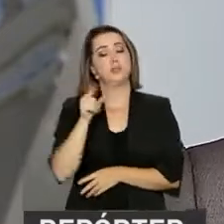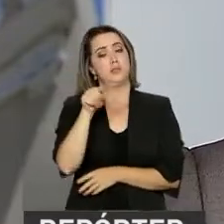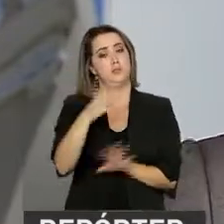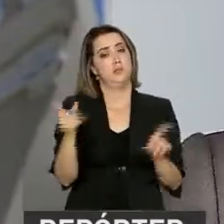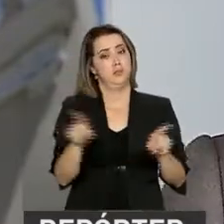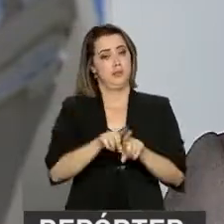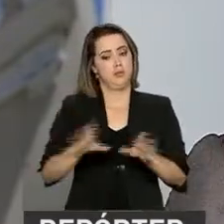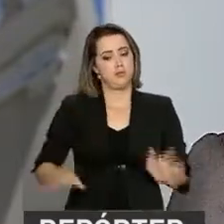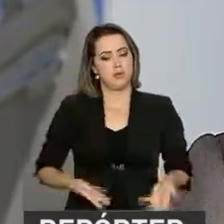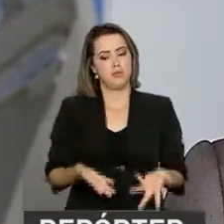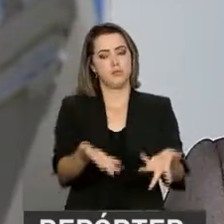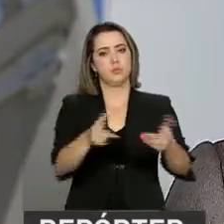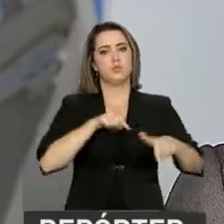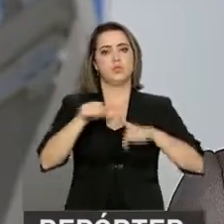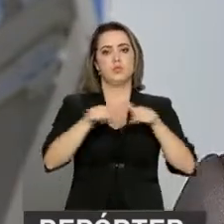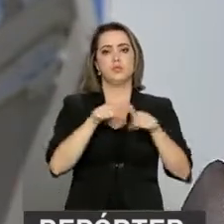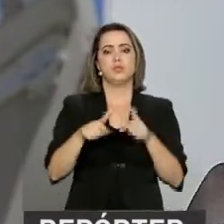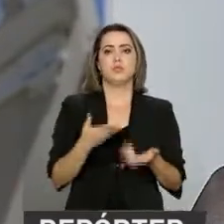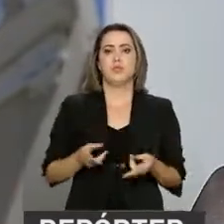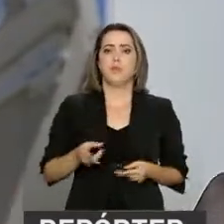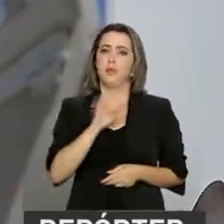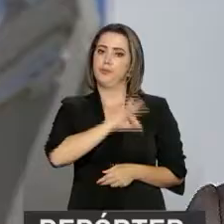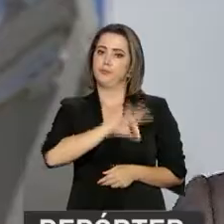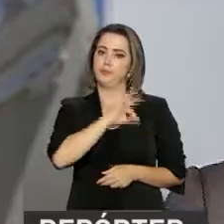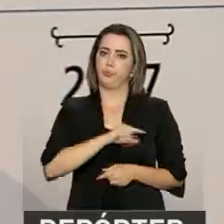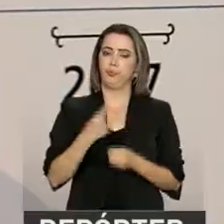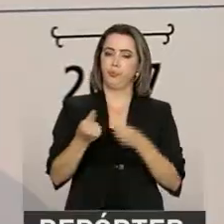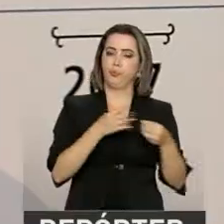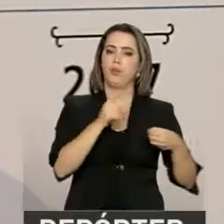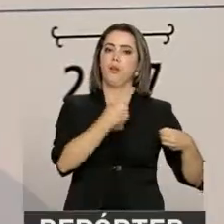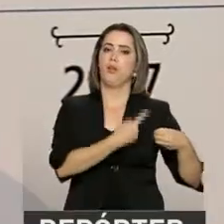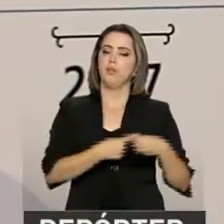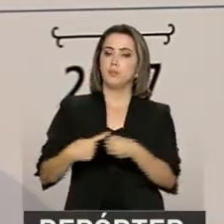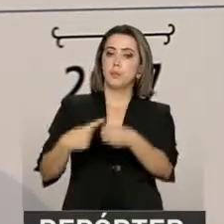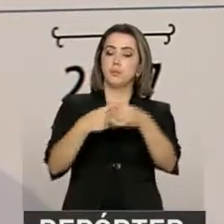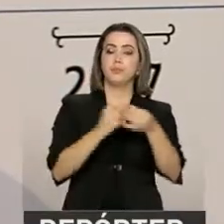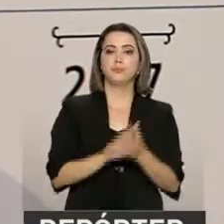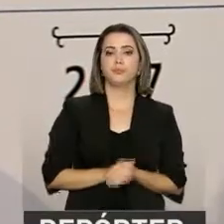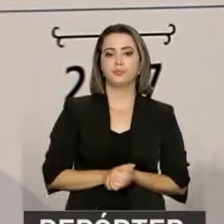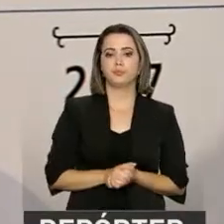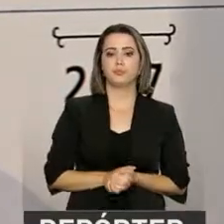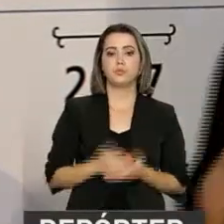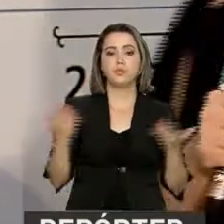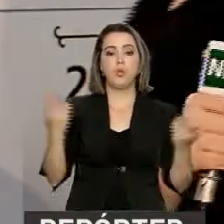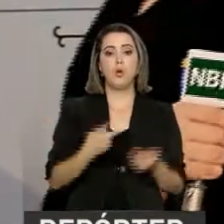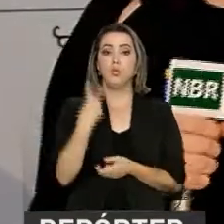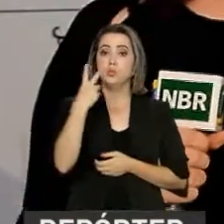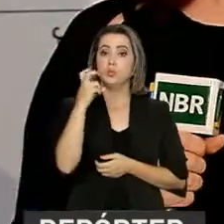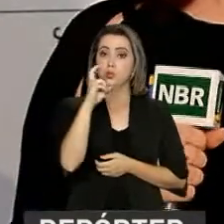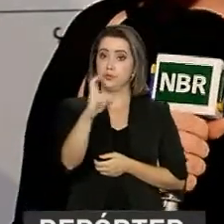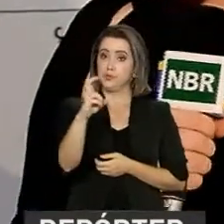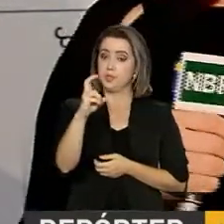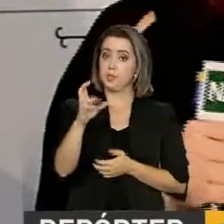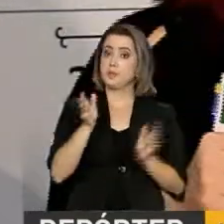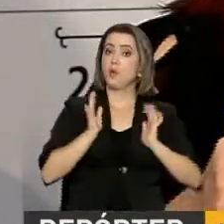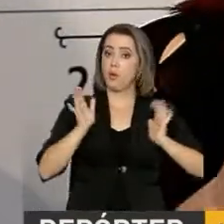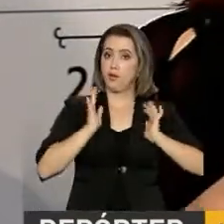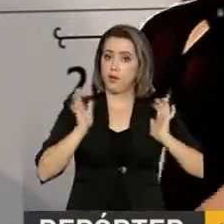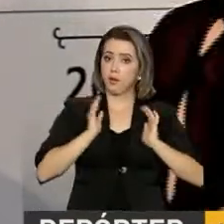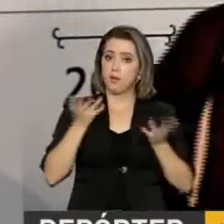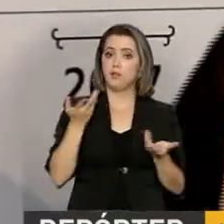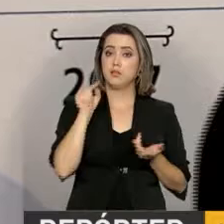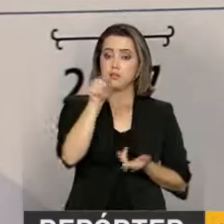certamente gerar emprego e renda para os municípios no brasil são 25 bens reconhecidos pela unesco entre